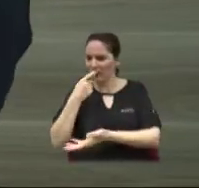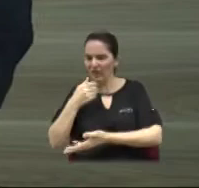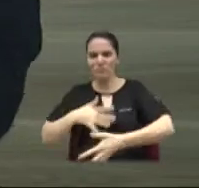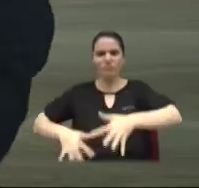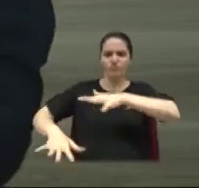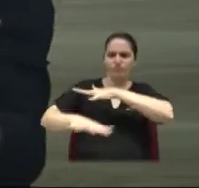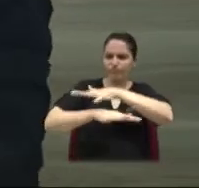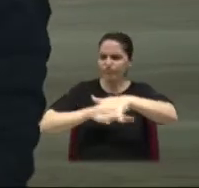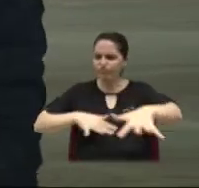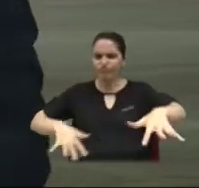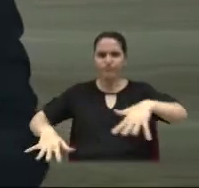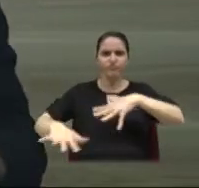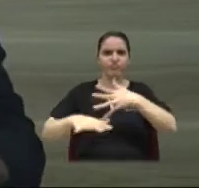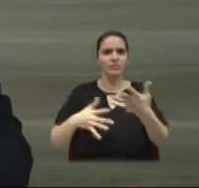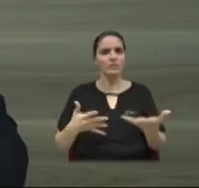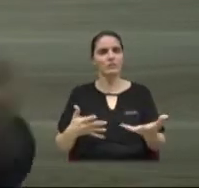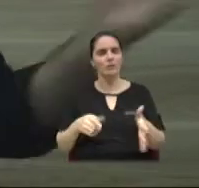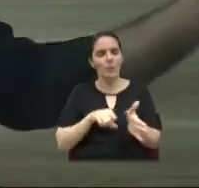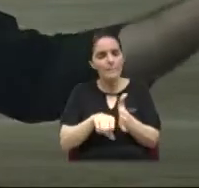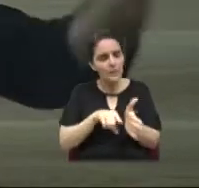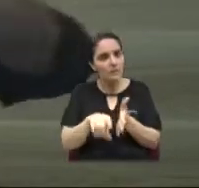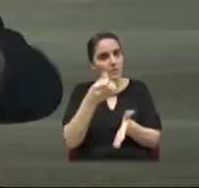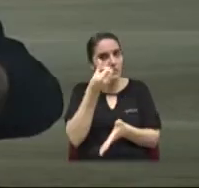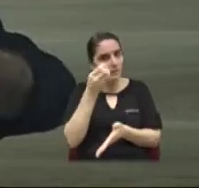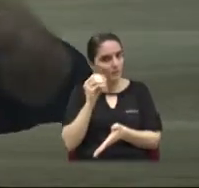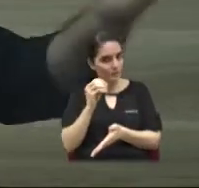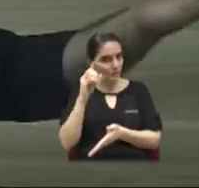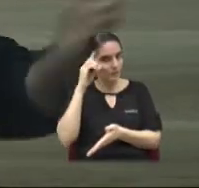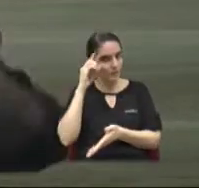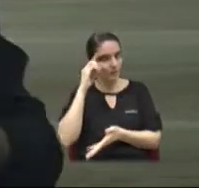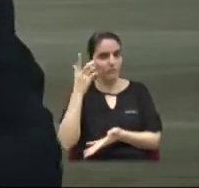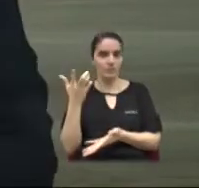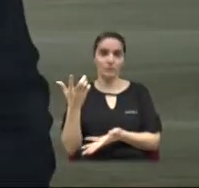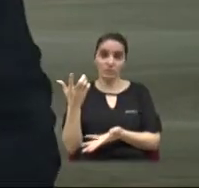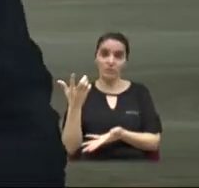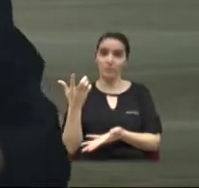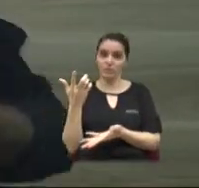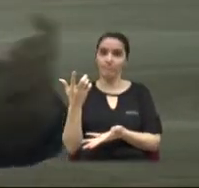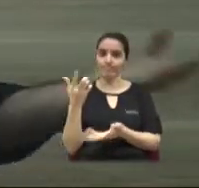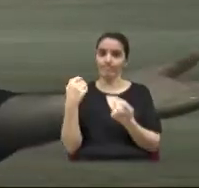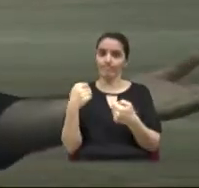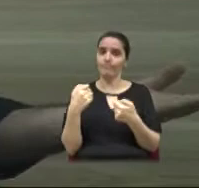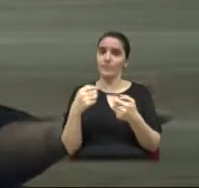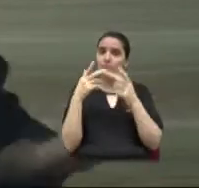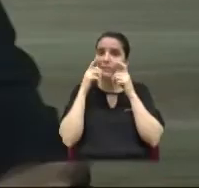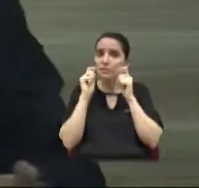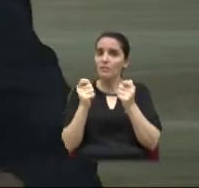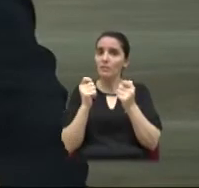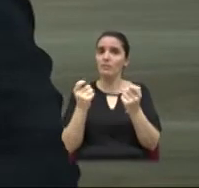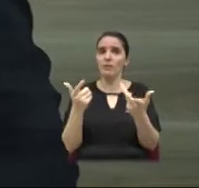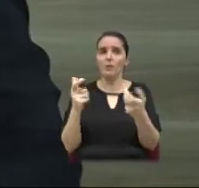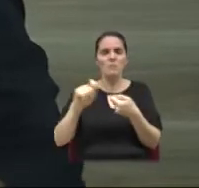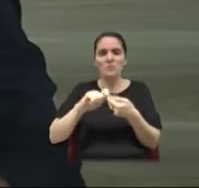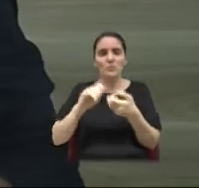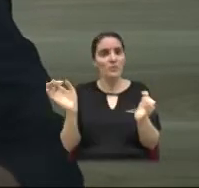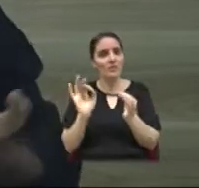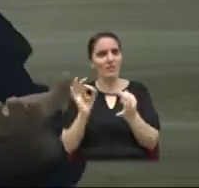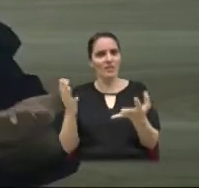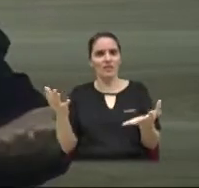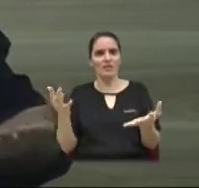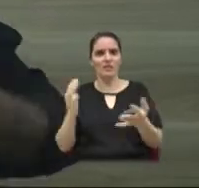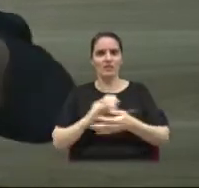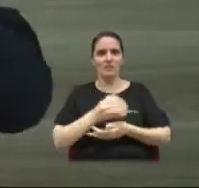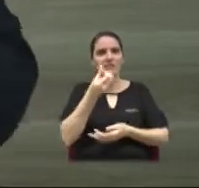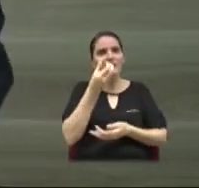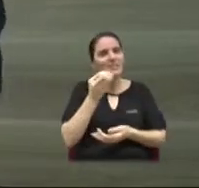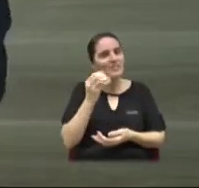que vai fazer um estudo de 60 dias. Então não vai ter transição do que estava fazendo? Então não foi feito nada. 60